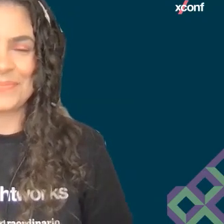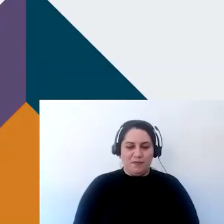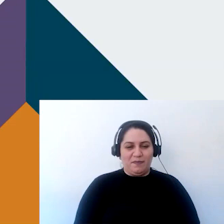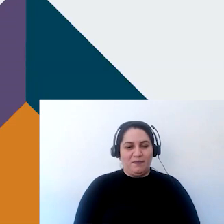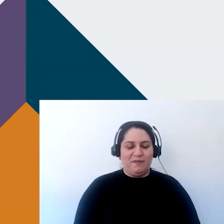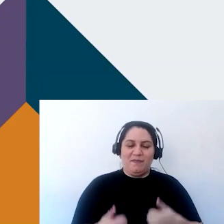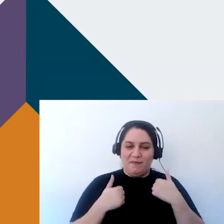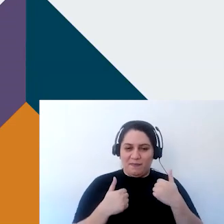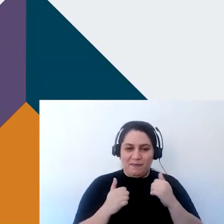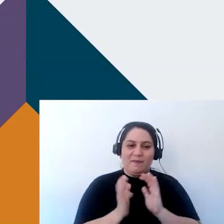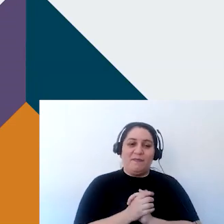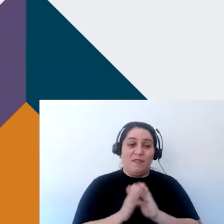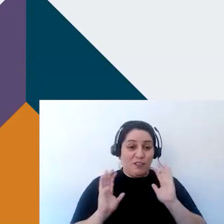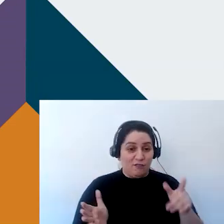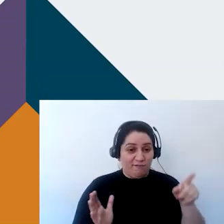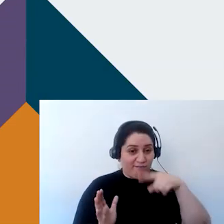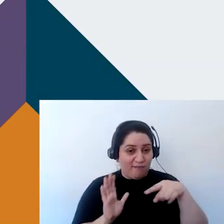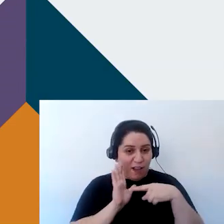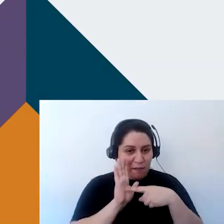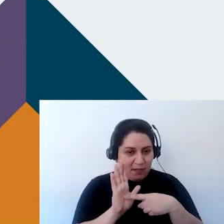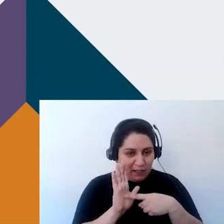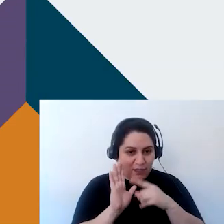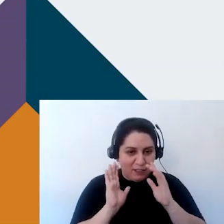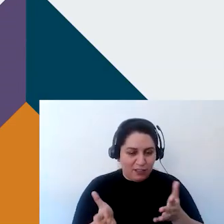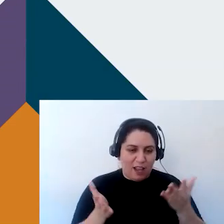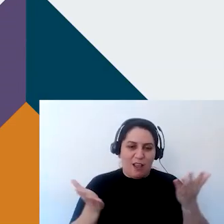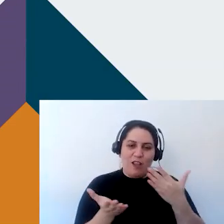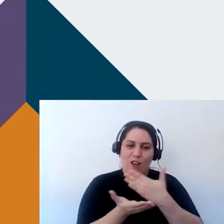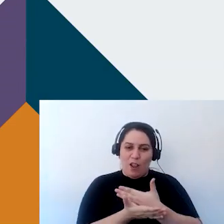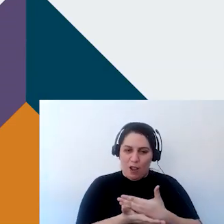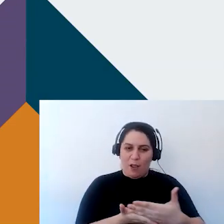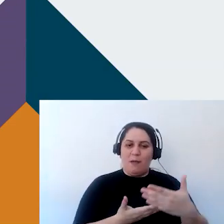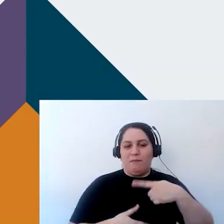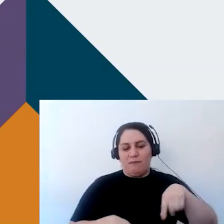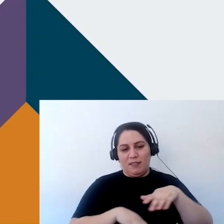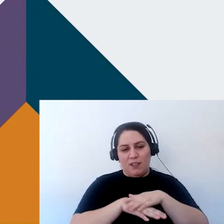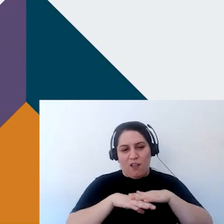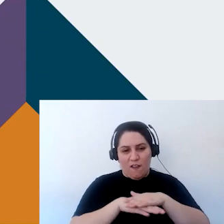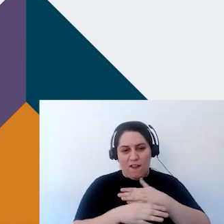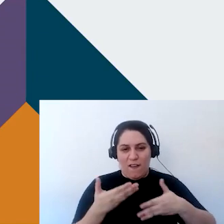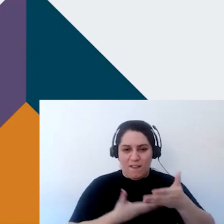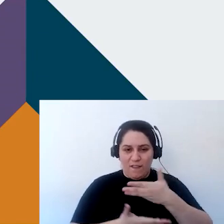Olha, agora que a gente já se apresentou, vamos lá começar nossa conversa, né?